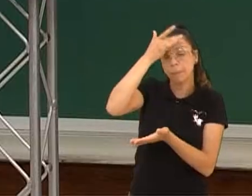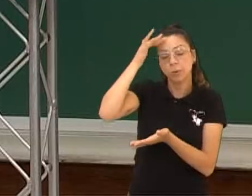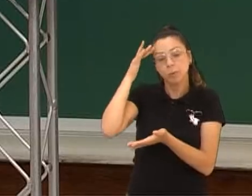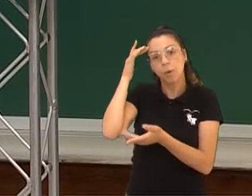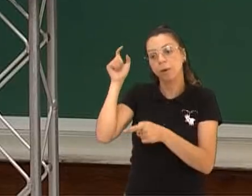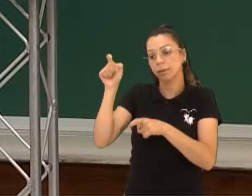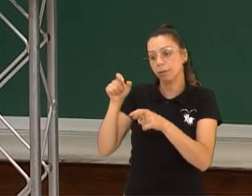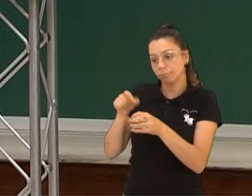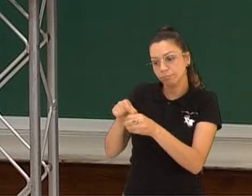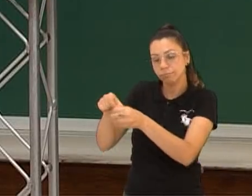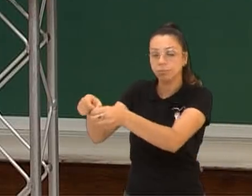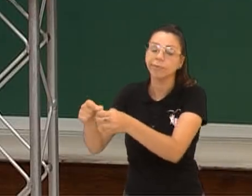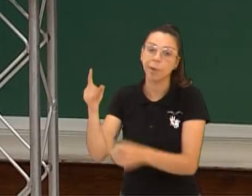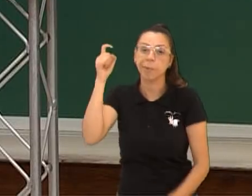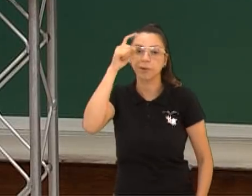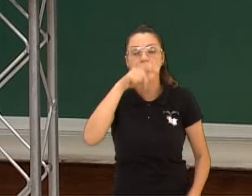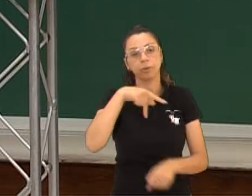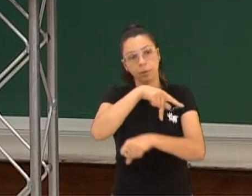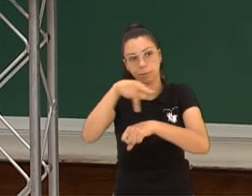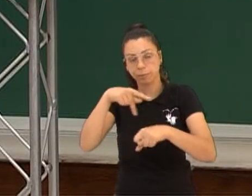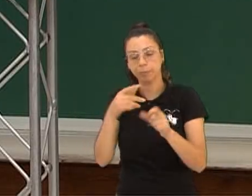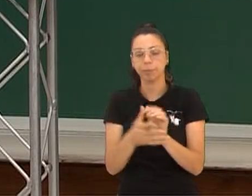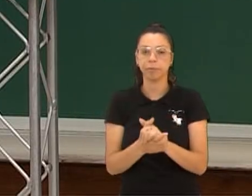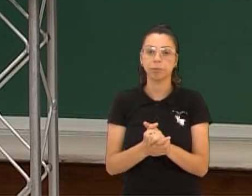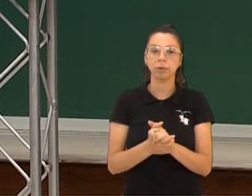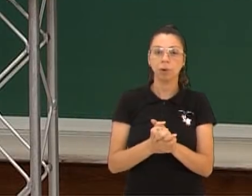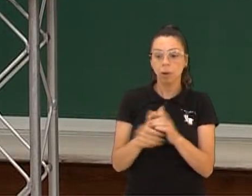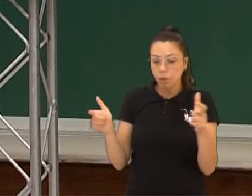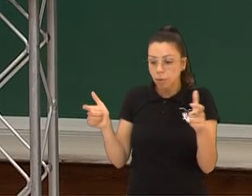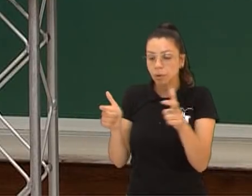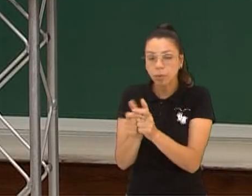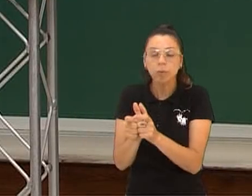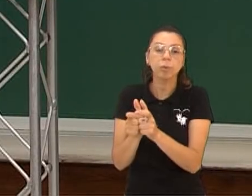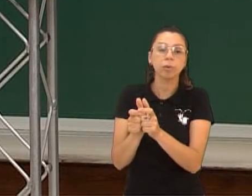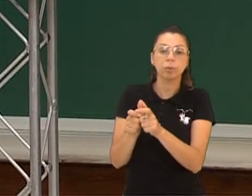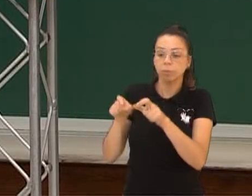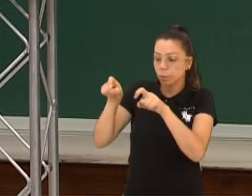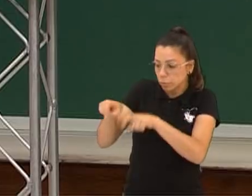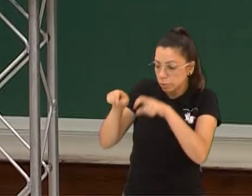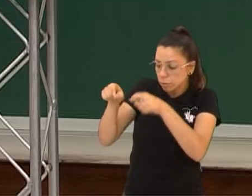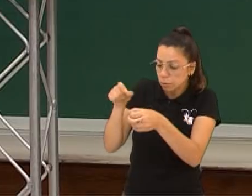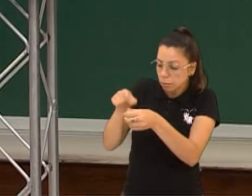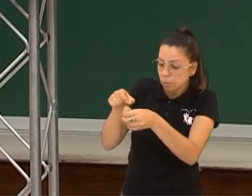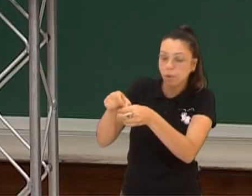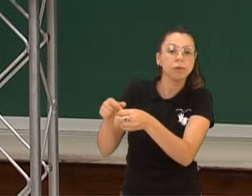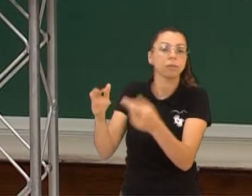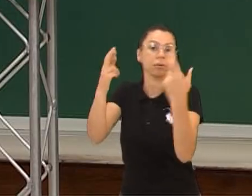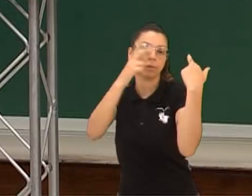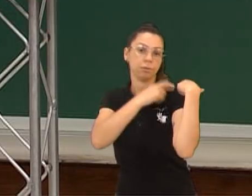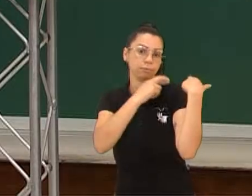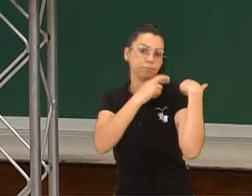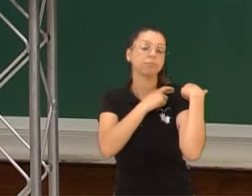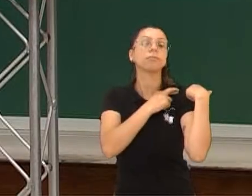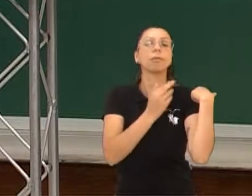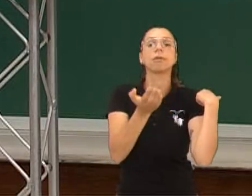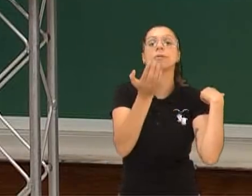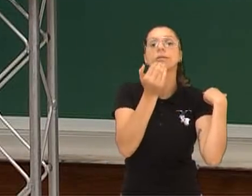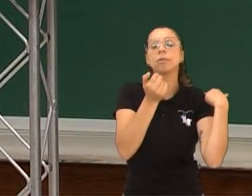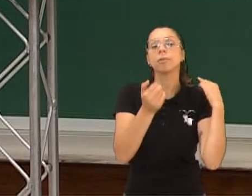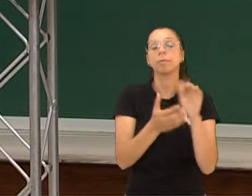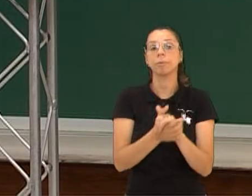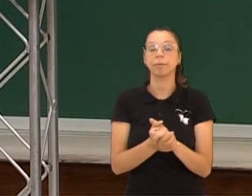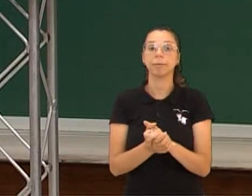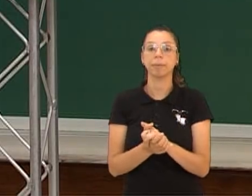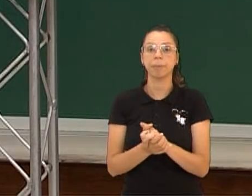outros países. Os pequenos produtores são os principais responsáveis, né, pela produção da alimentação para o mercado